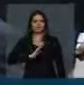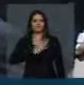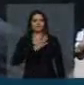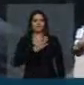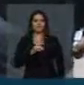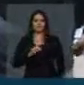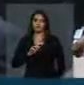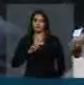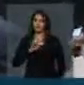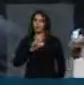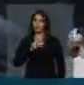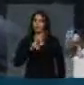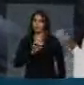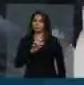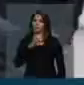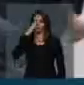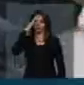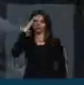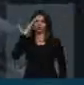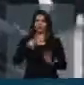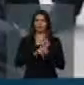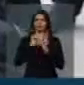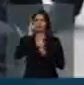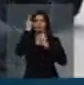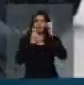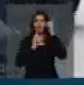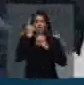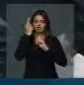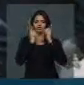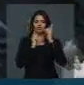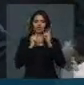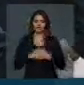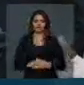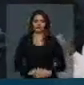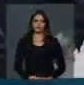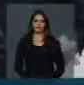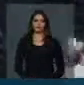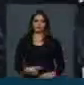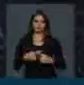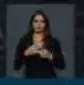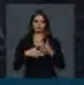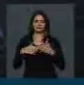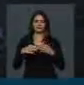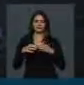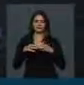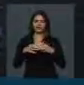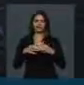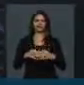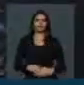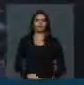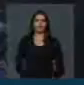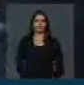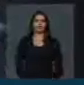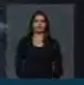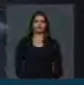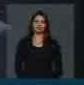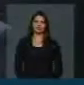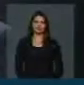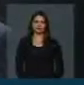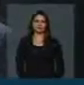golpe militar no Chile em 1973, que resultou na morte do presidente Salvador Allende. Todos